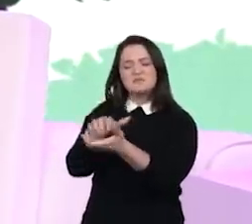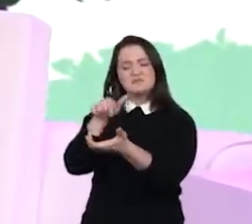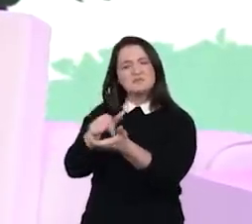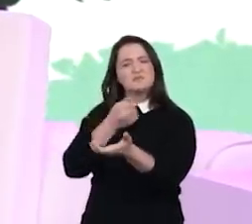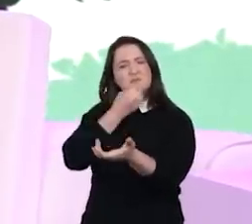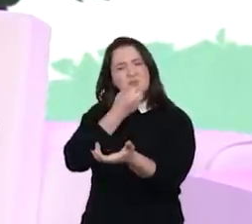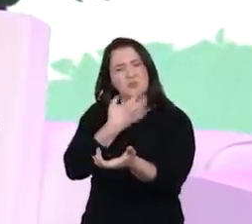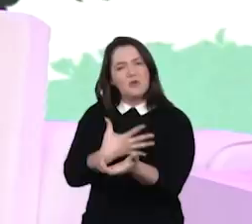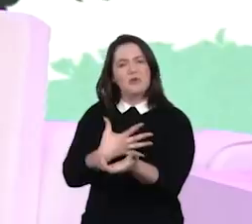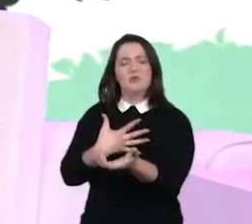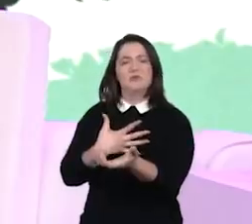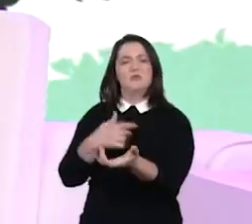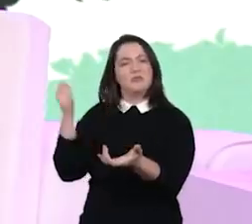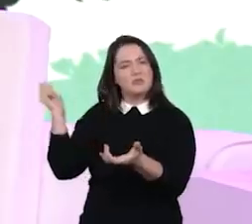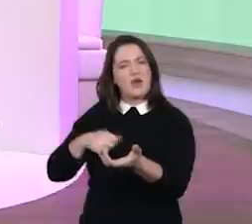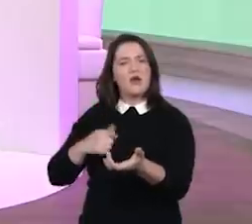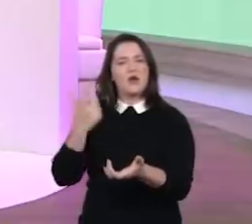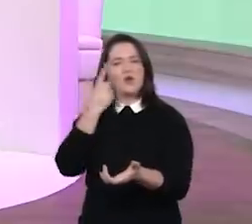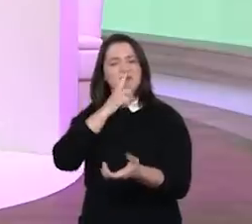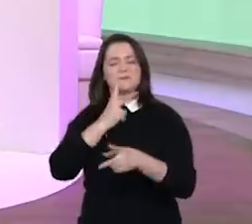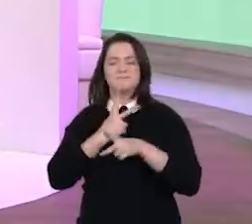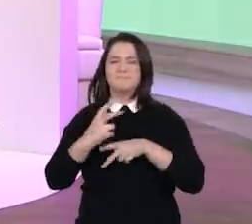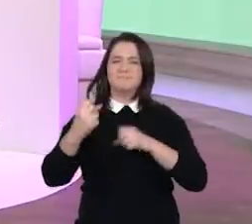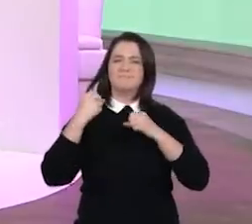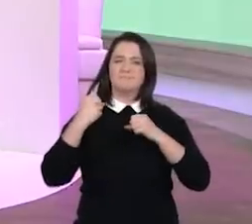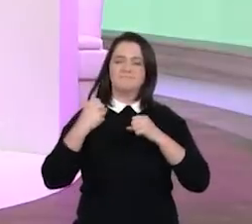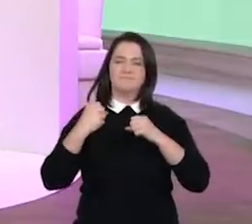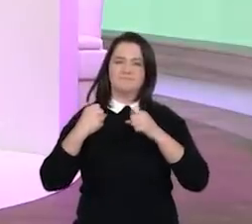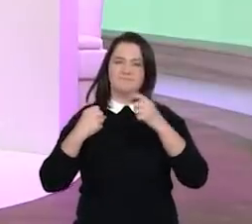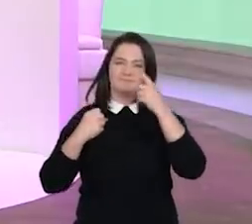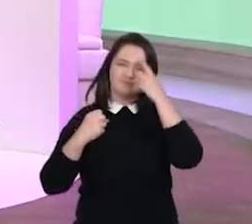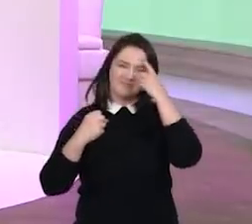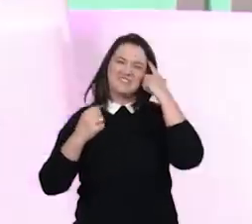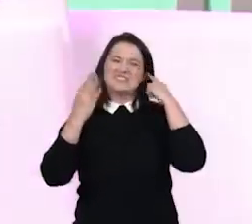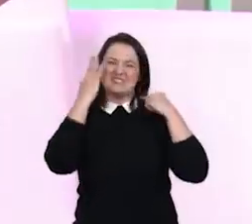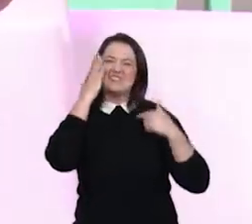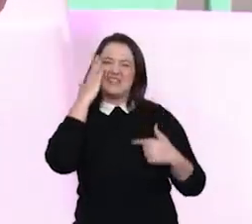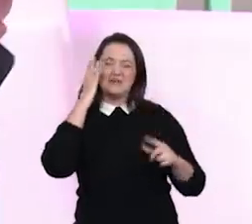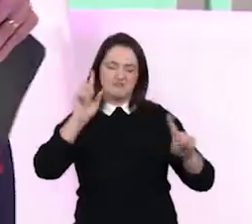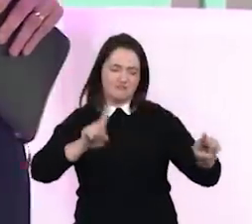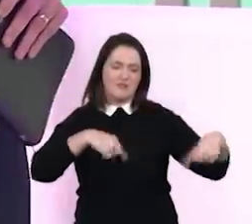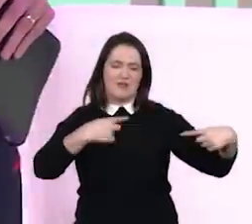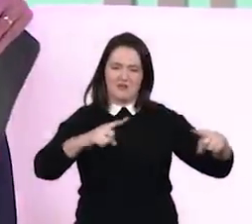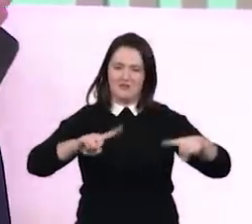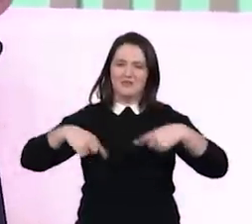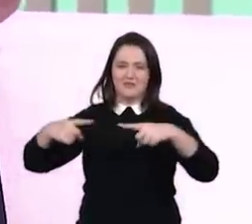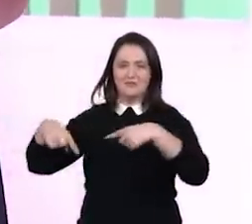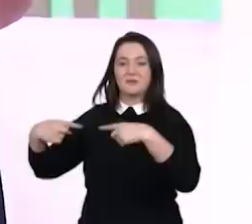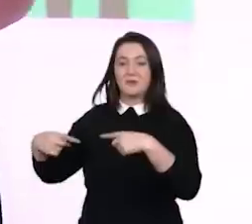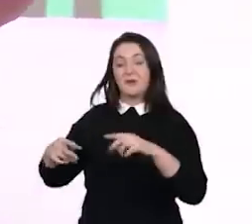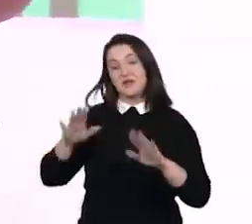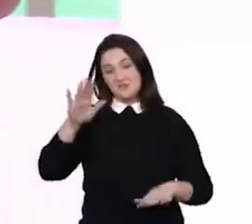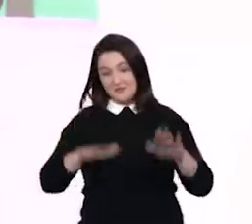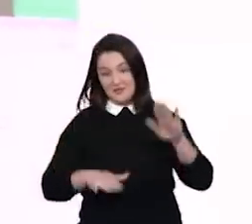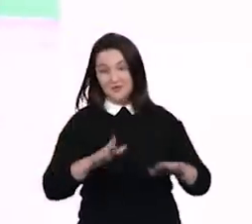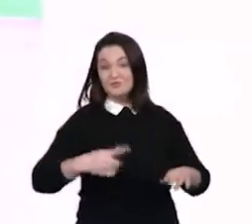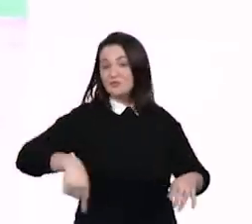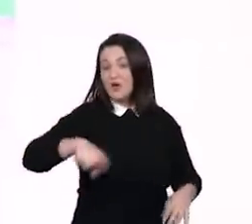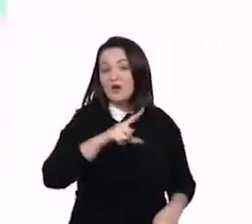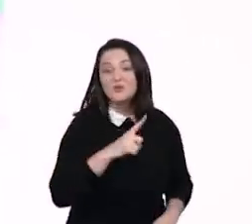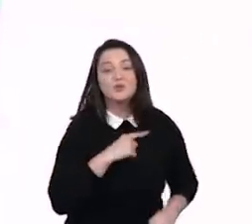é possível vencer os desafios. E esses desafios eu sei que são muitos. Eu sei que muitas vezes nos encontramos